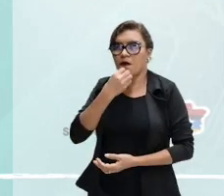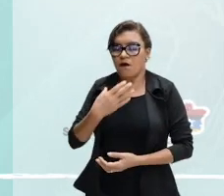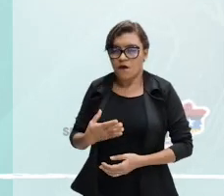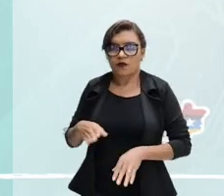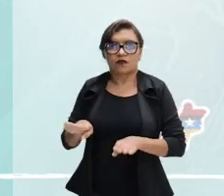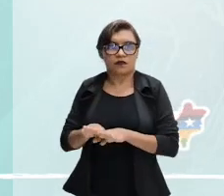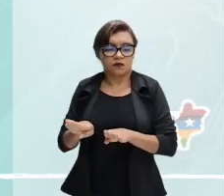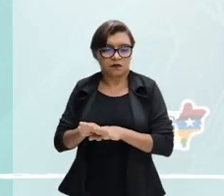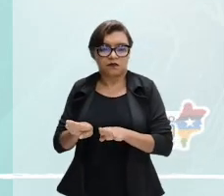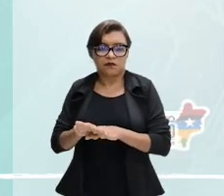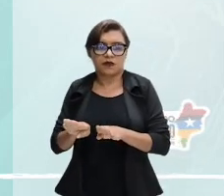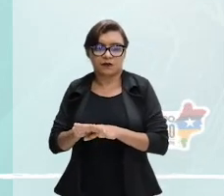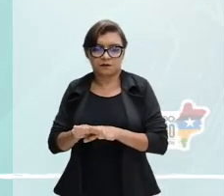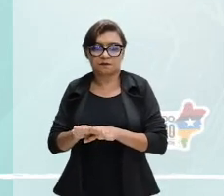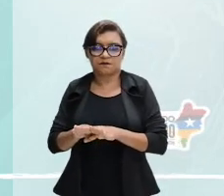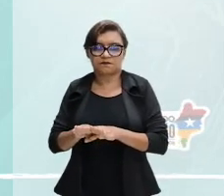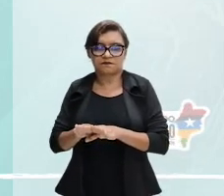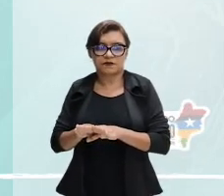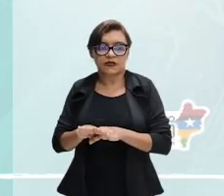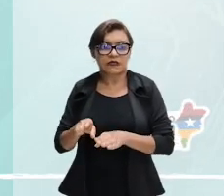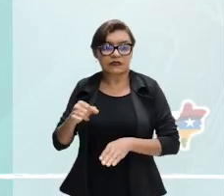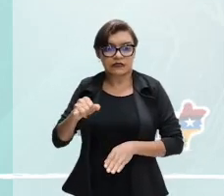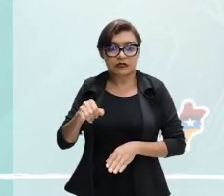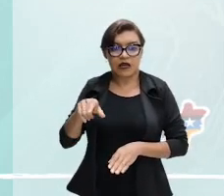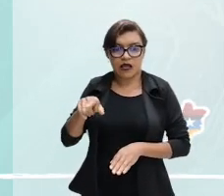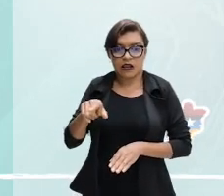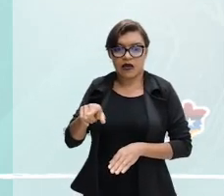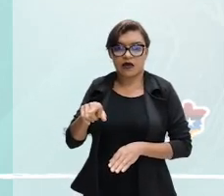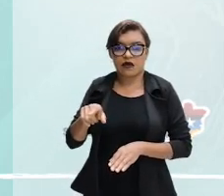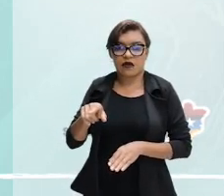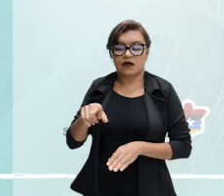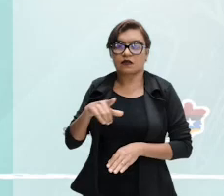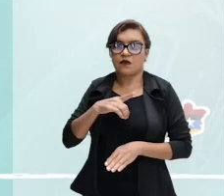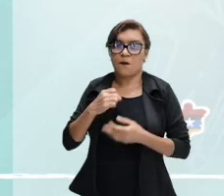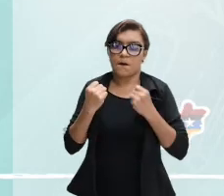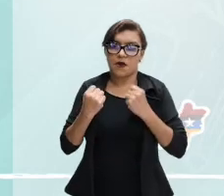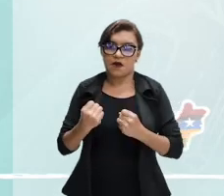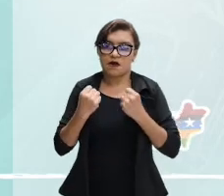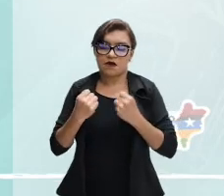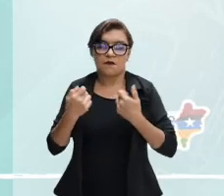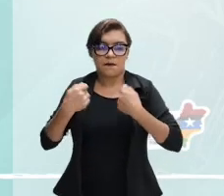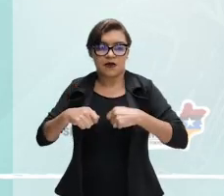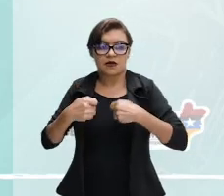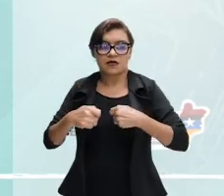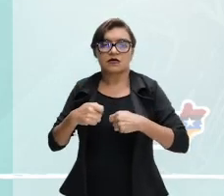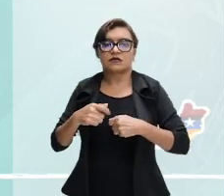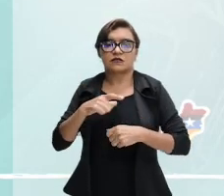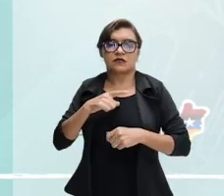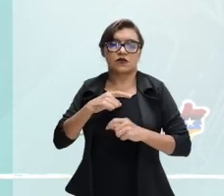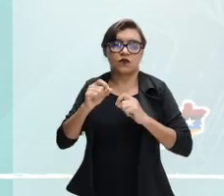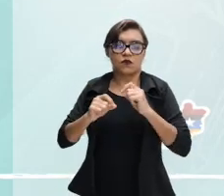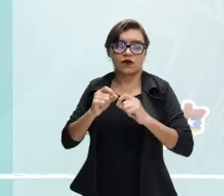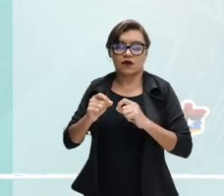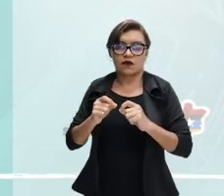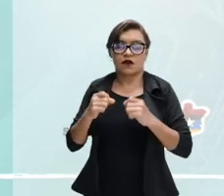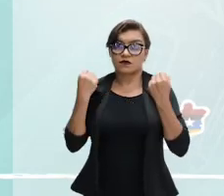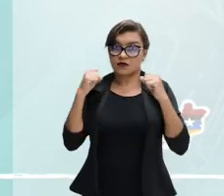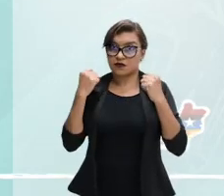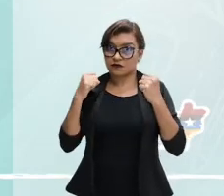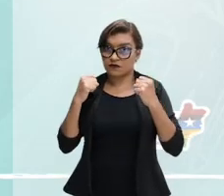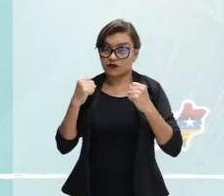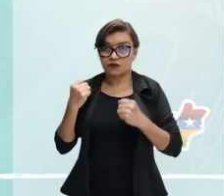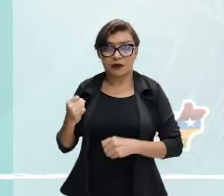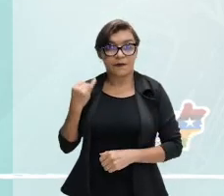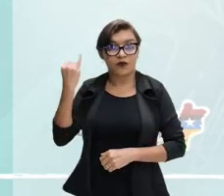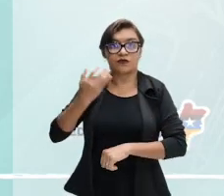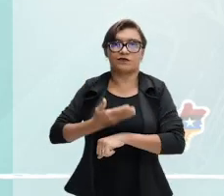dificilmente se atingirá uma perda de peso necessária para melhorar a saúde, e muito menos essa perda será o quê? Duradoura. Então